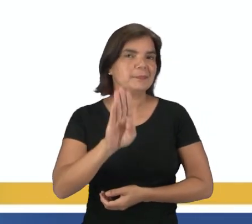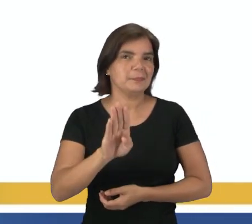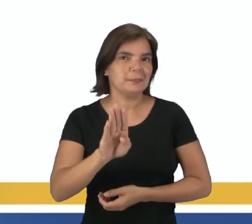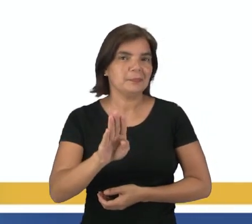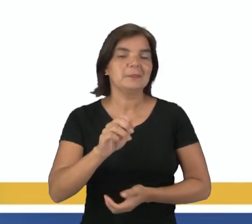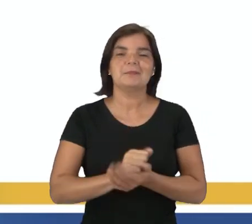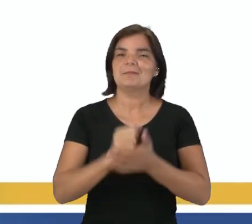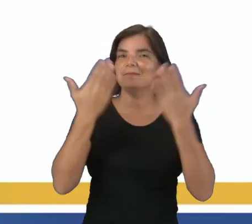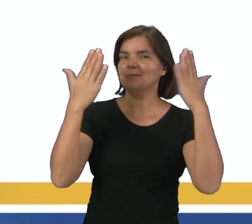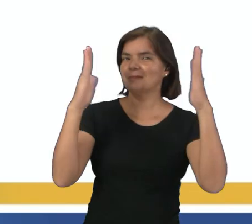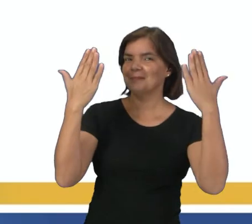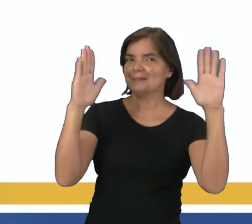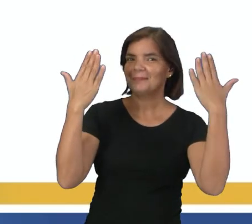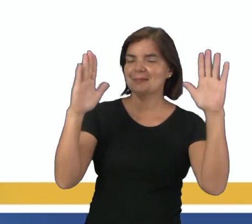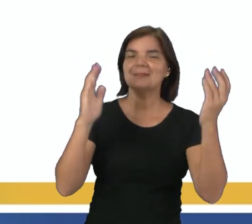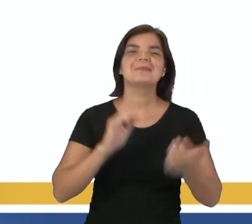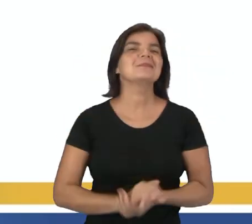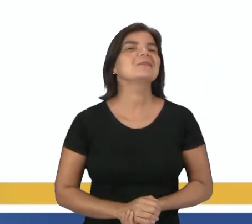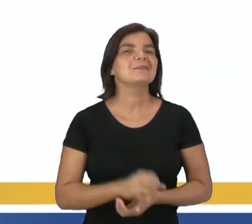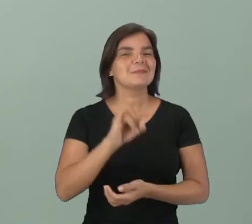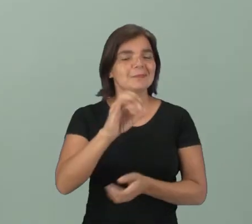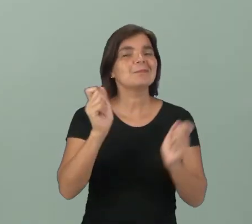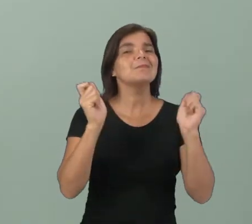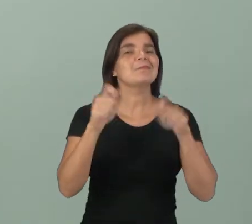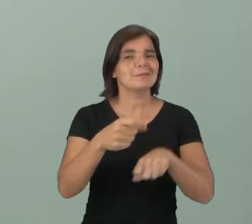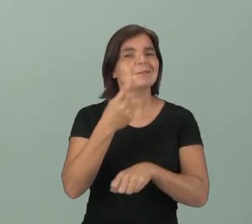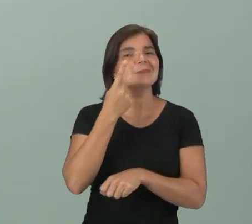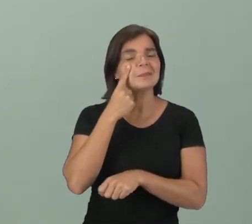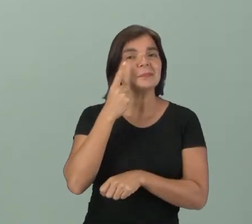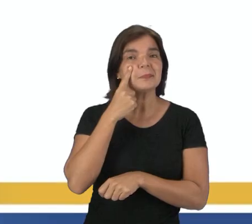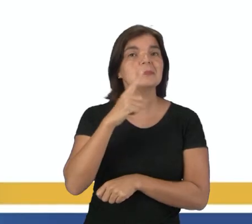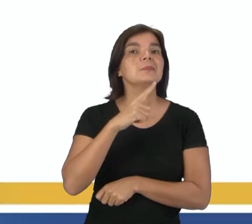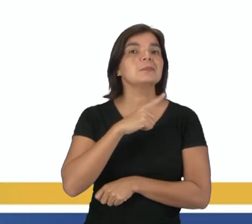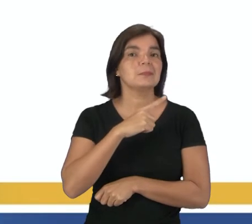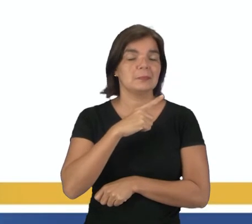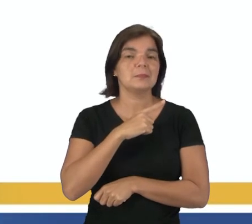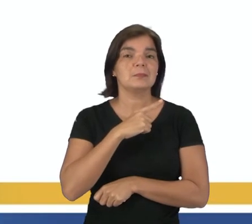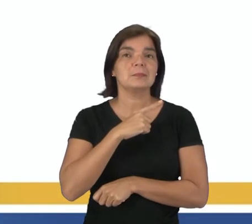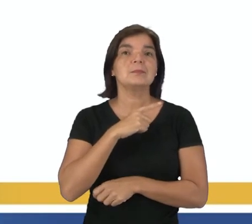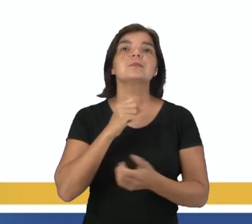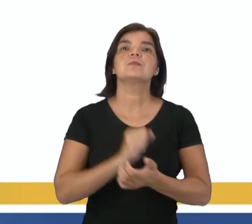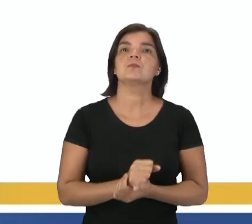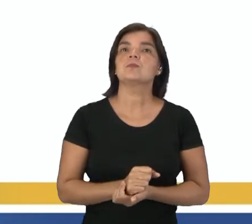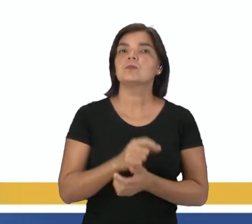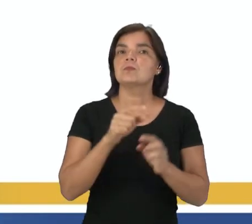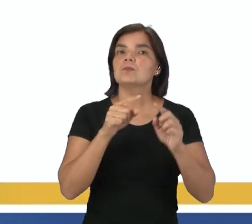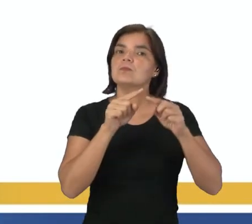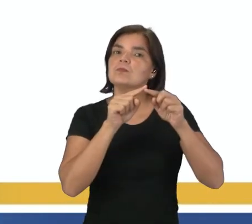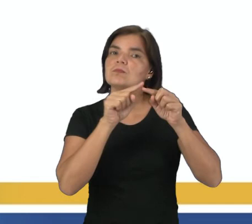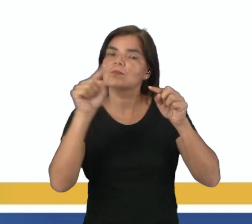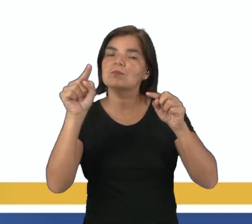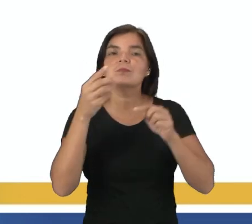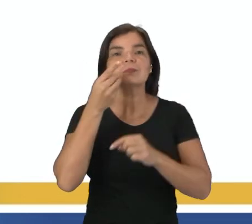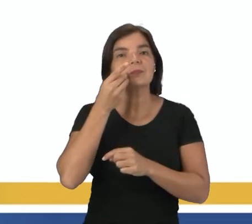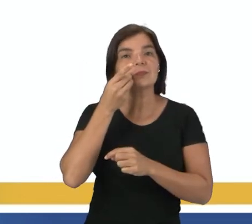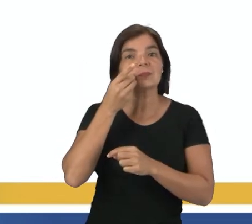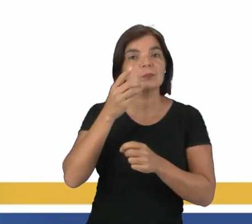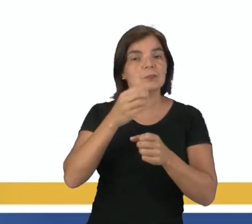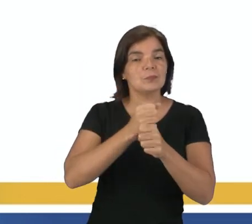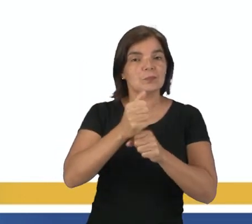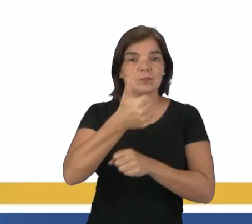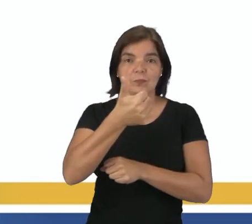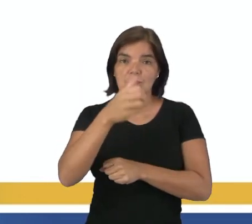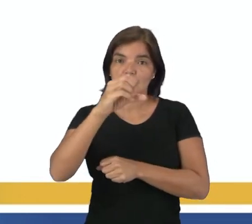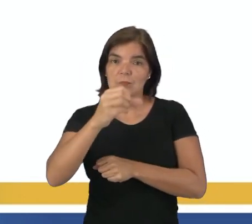a letra B Tá certo você pode identificar ali que tem uma interseção né a data sair